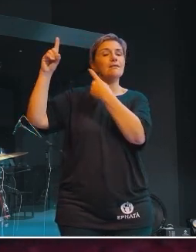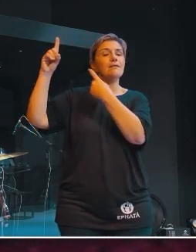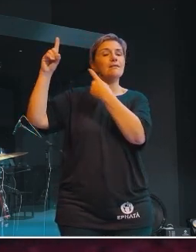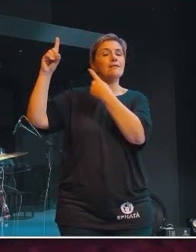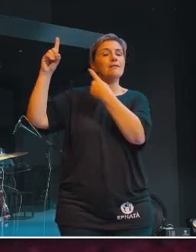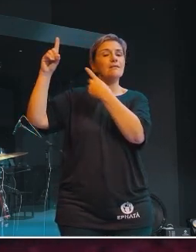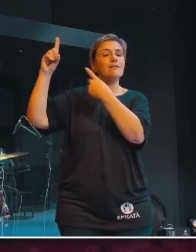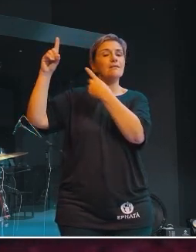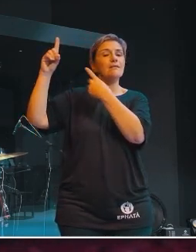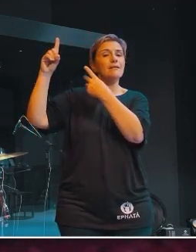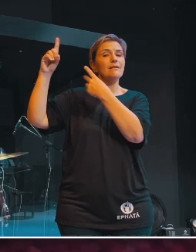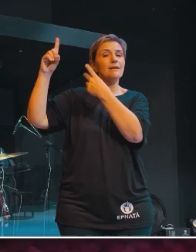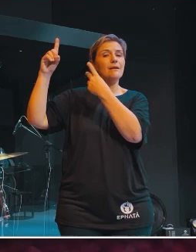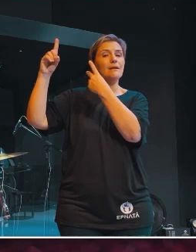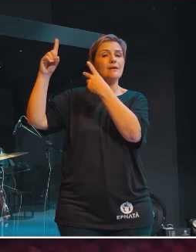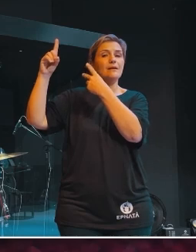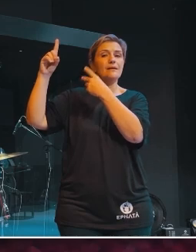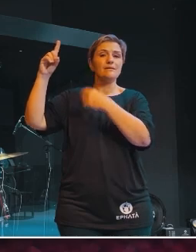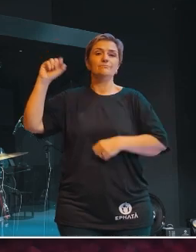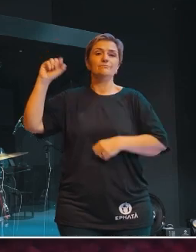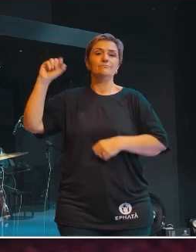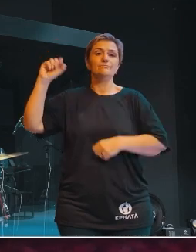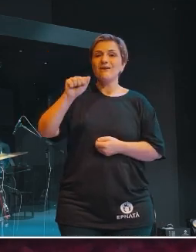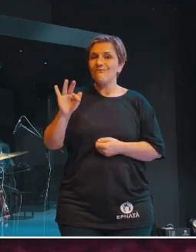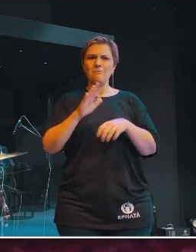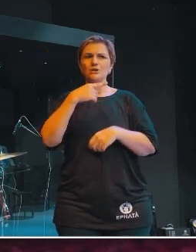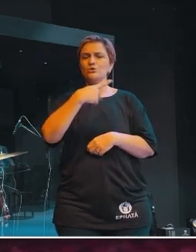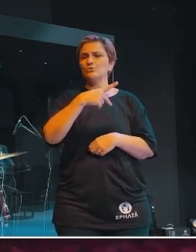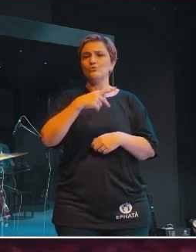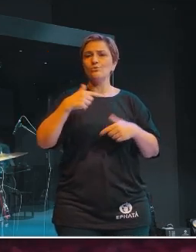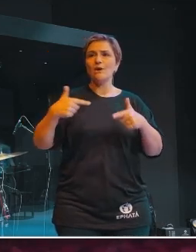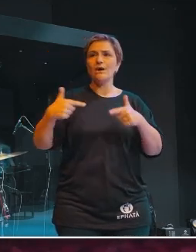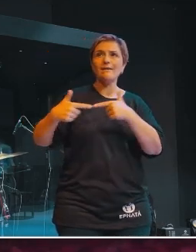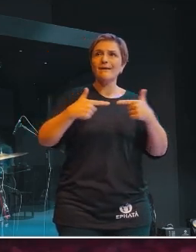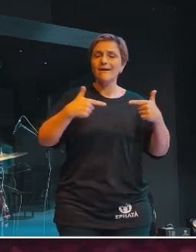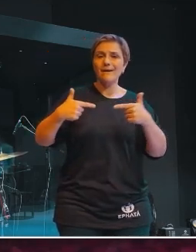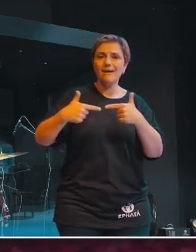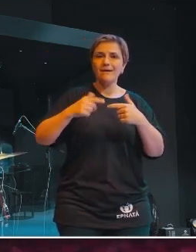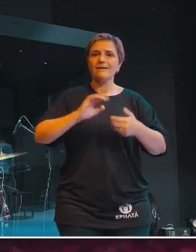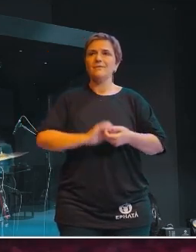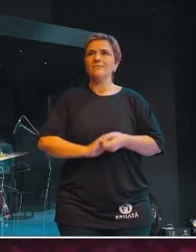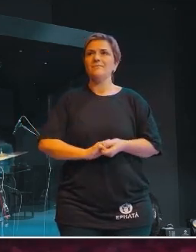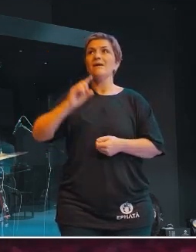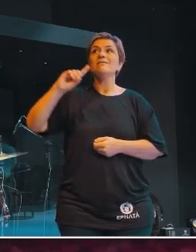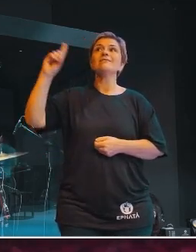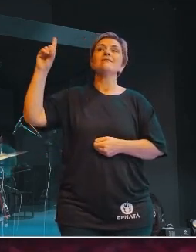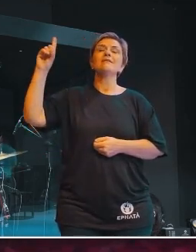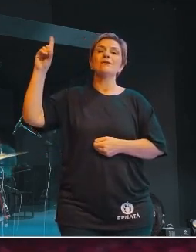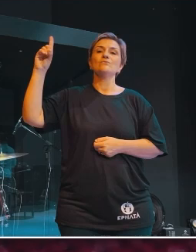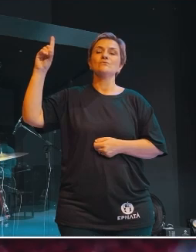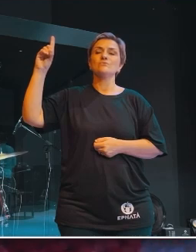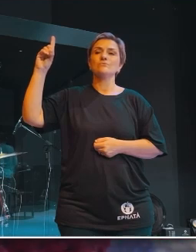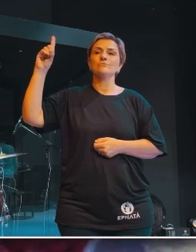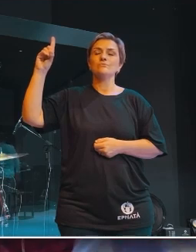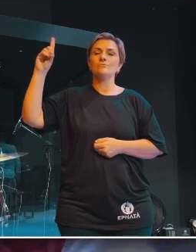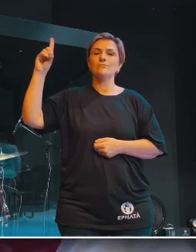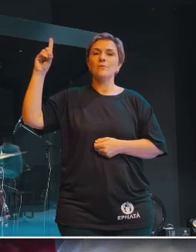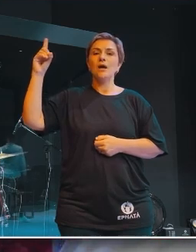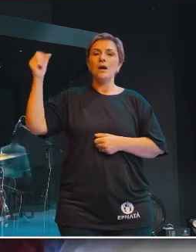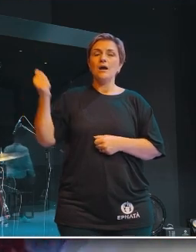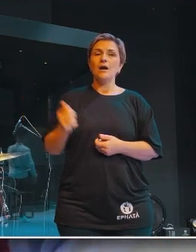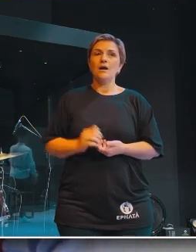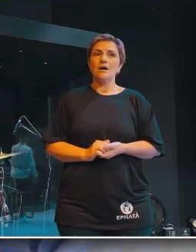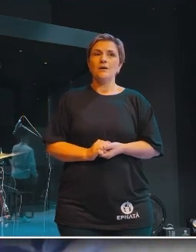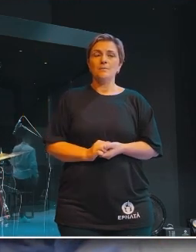Josafá, essa guerra não é mais sua, essa guerra é de Deus.